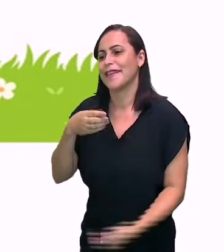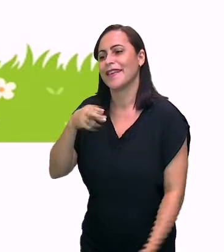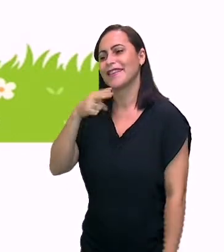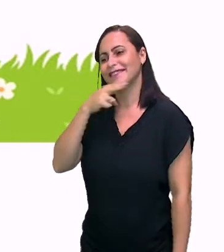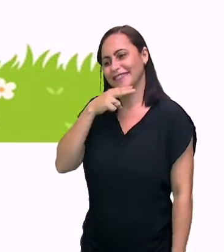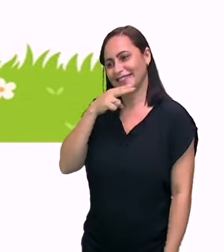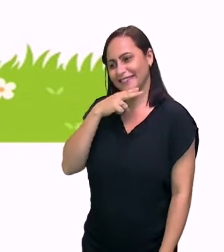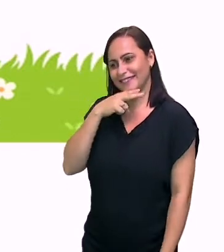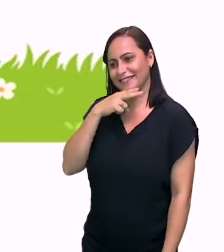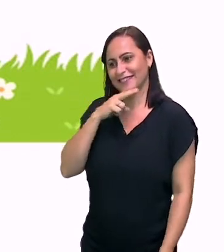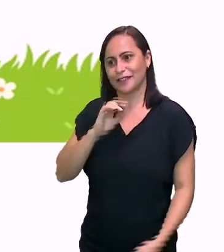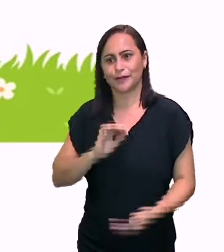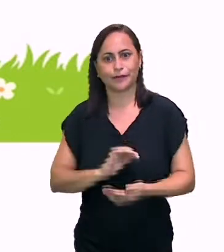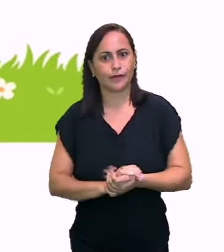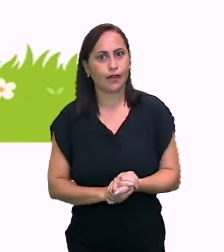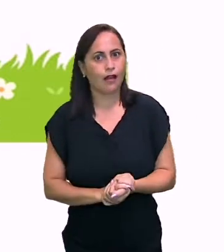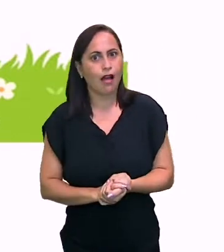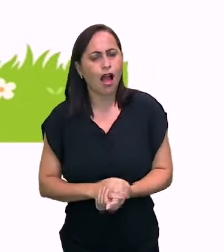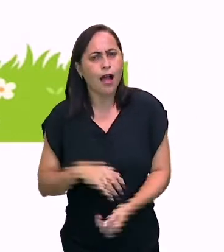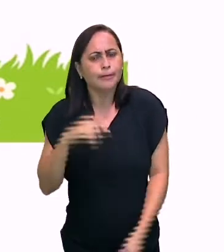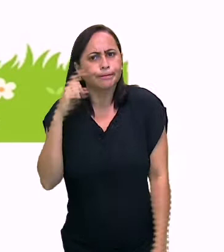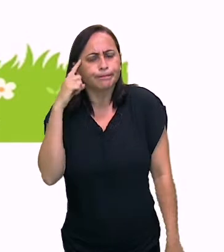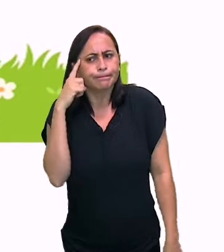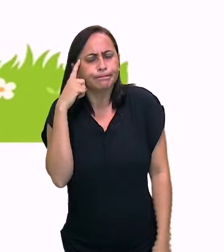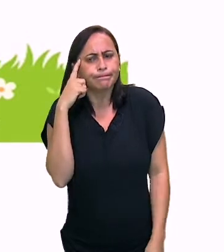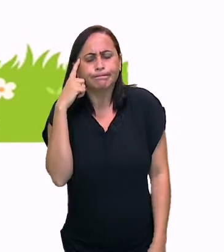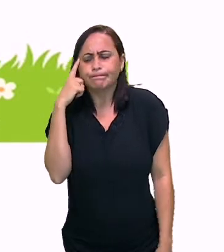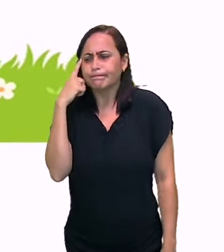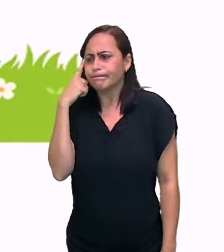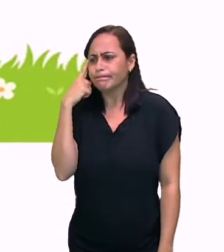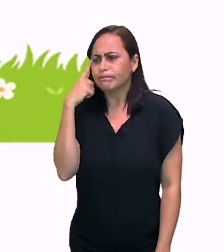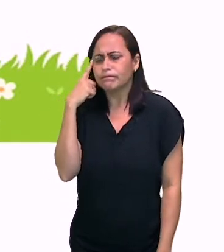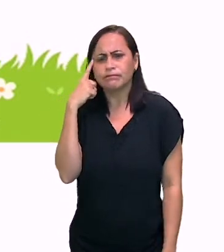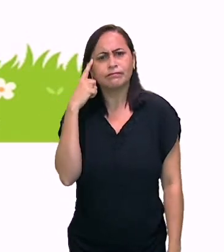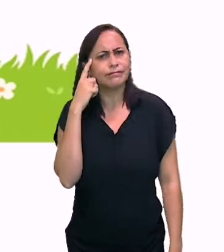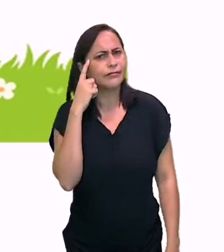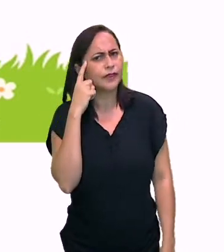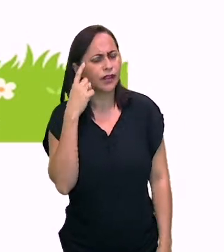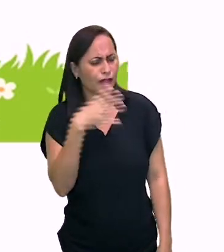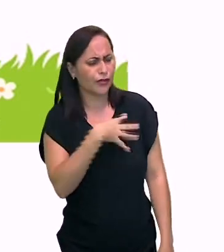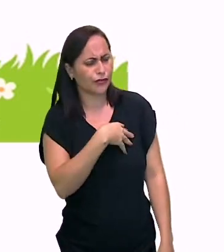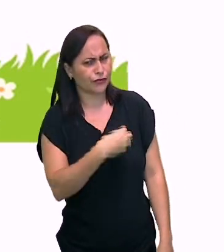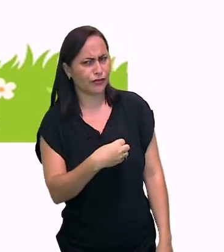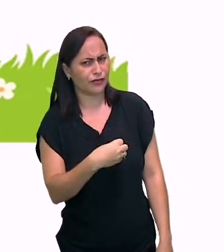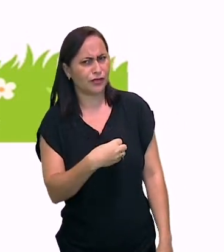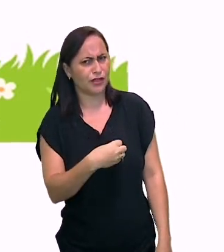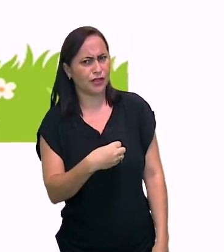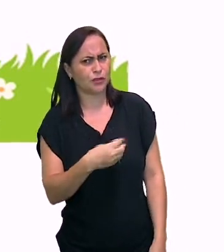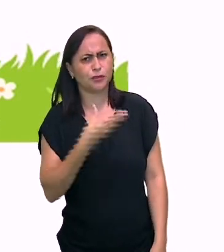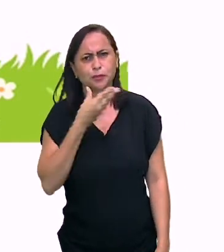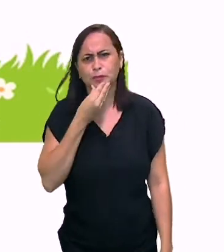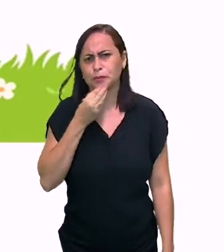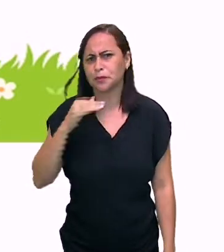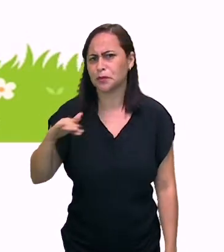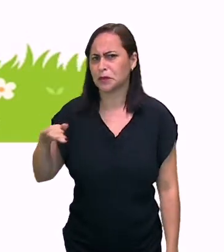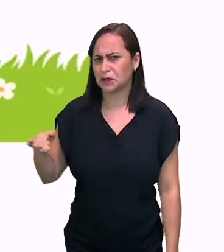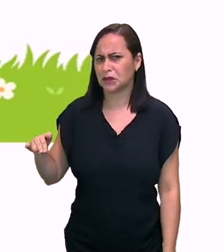E então o Pedro fica pensando: filho,